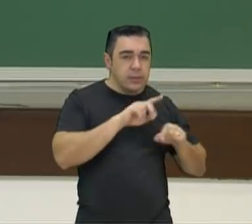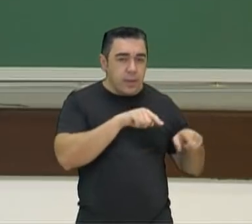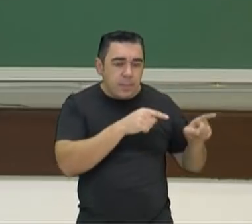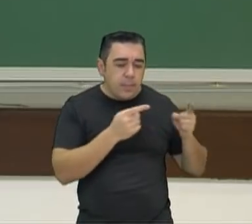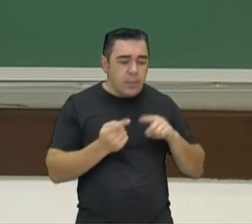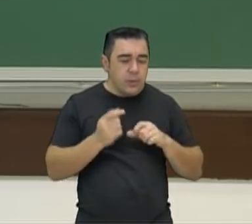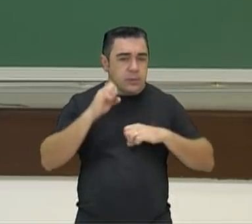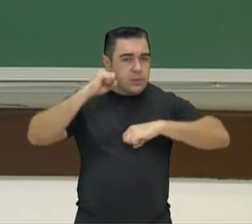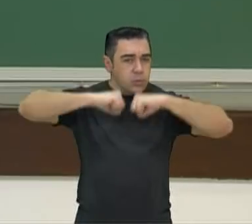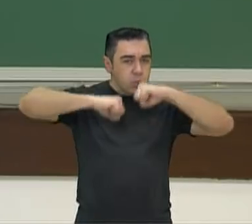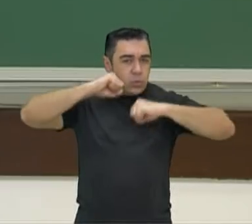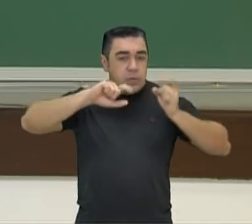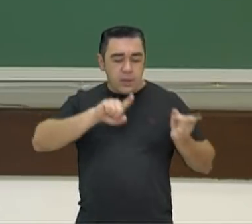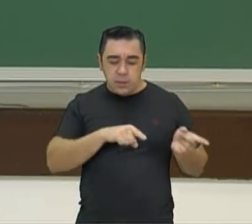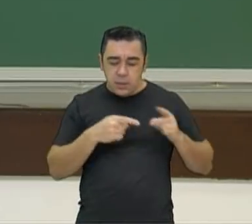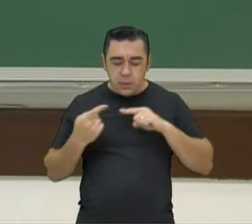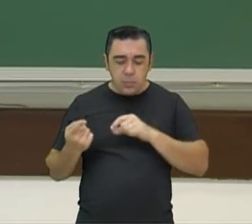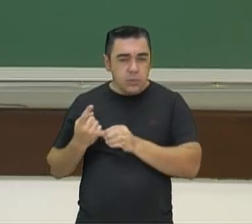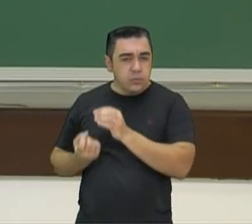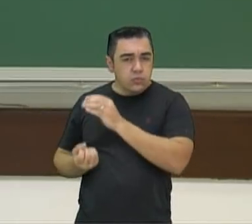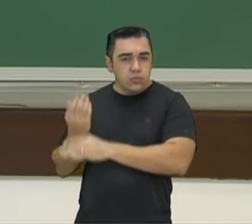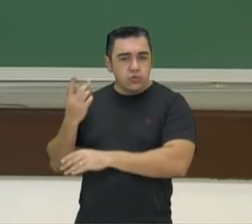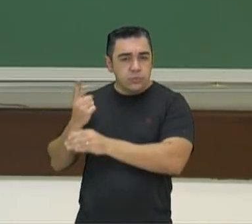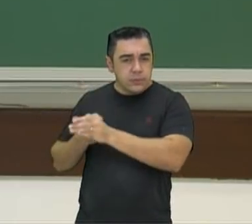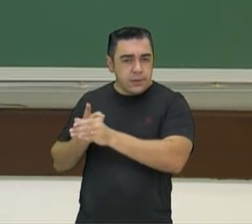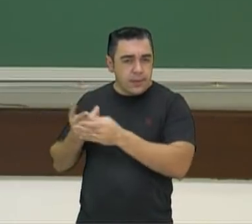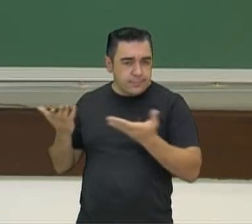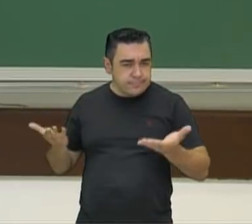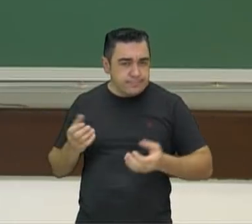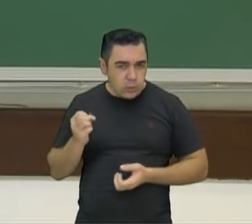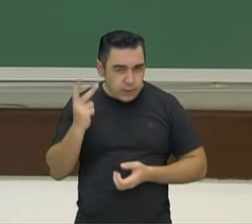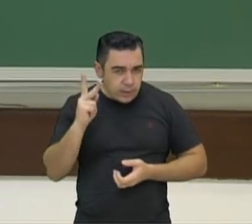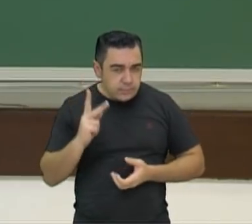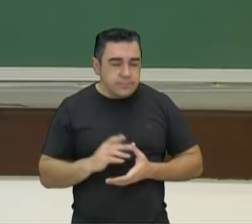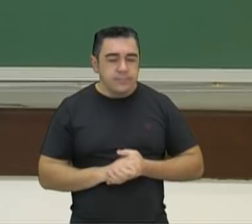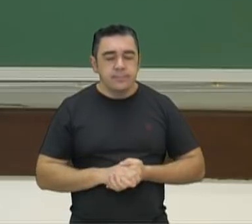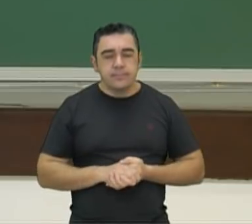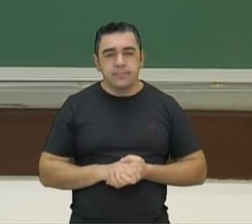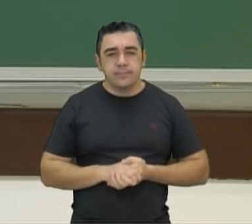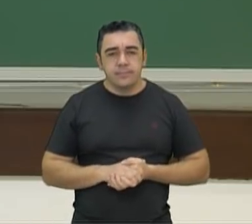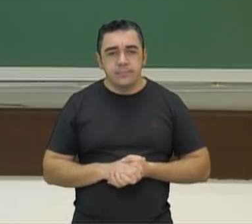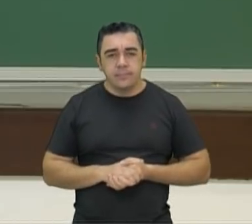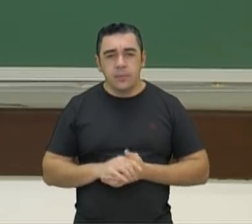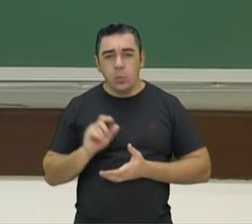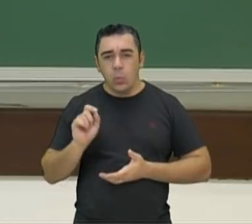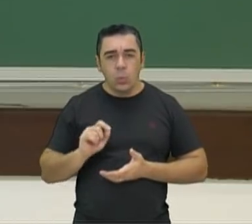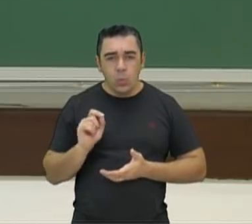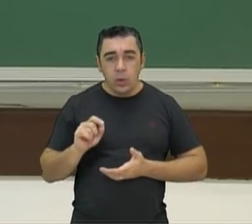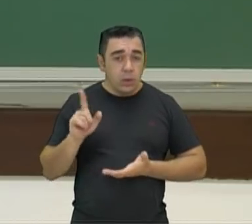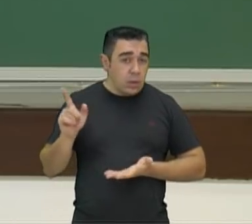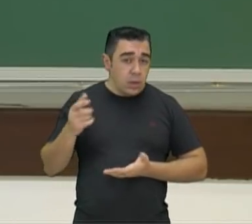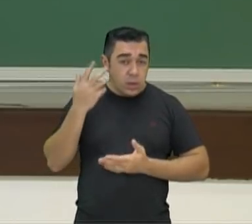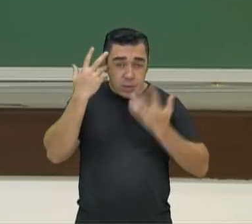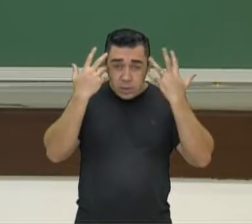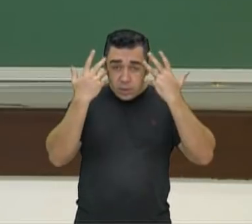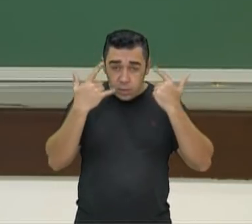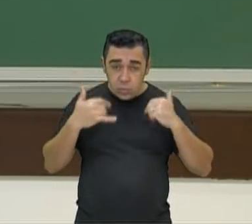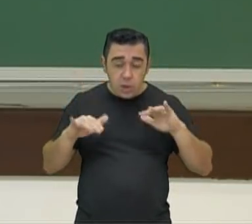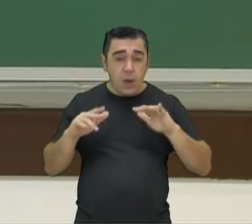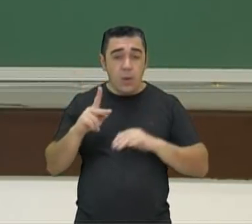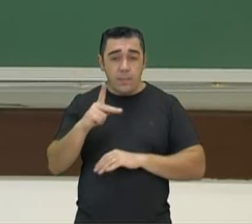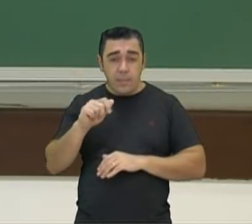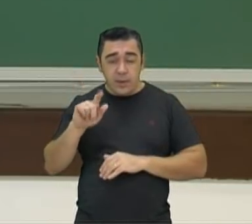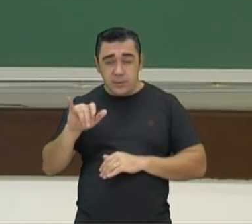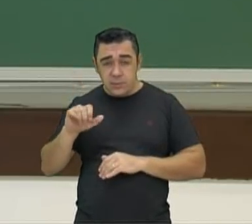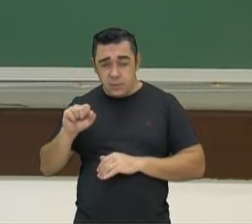a industrialização, surgem as cidades. Aí que legal, tá vendo? Então tá aí. Vamos para frente? As paisagens, ou a paisagem natural e o modo de vida na